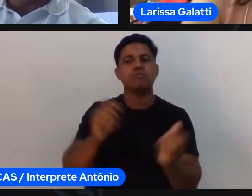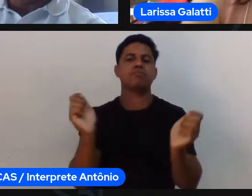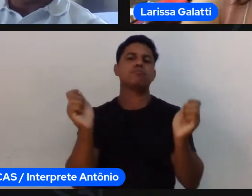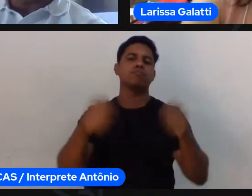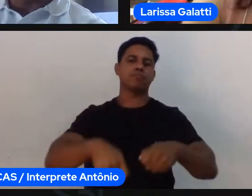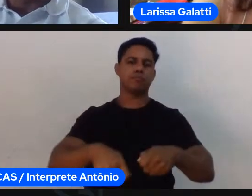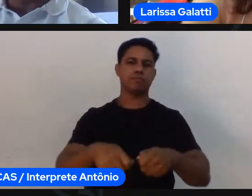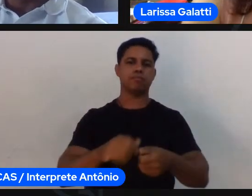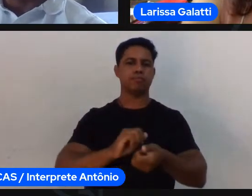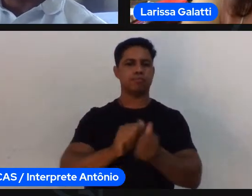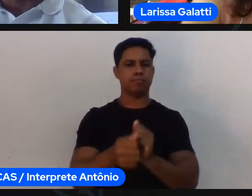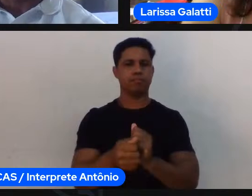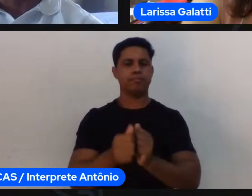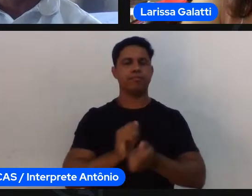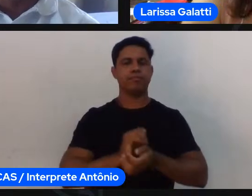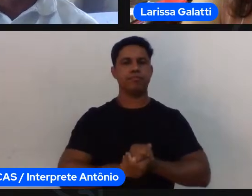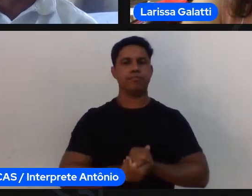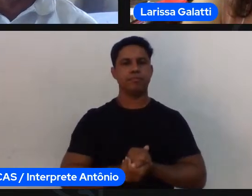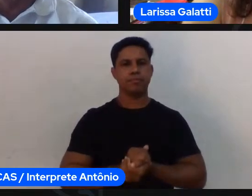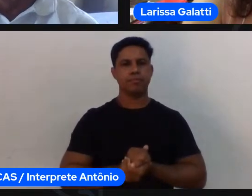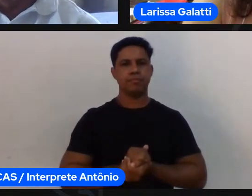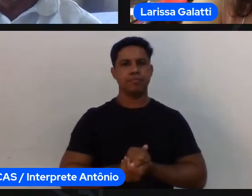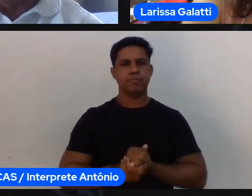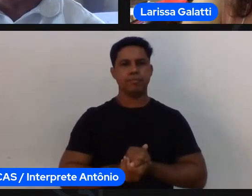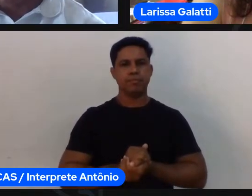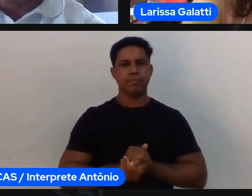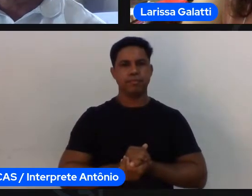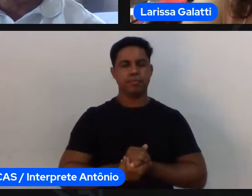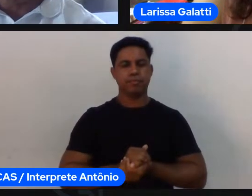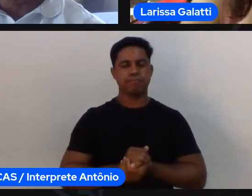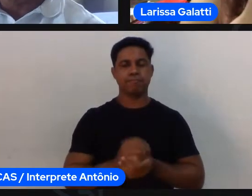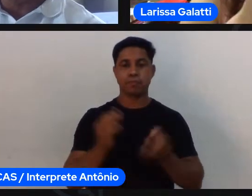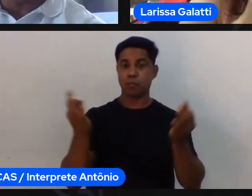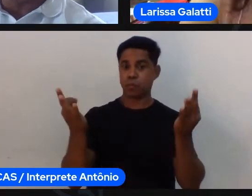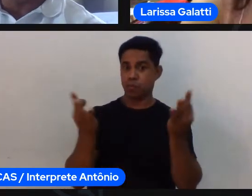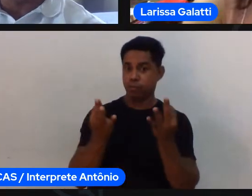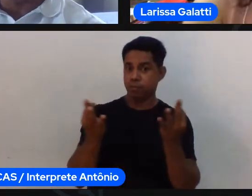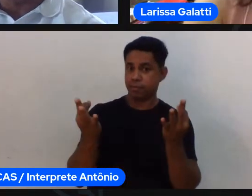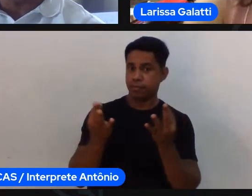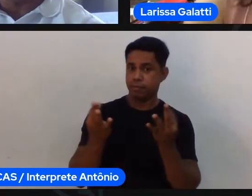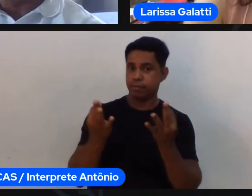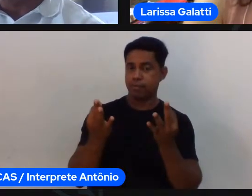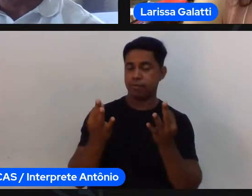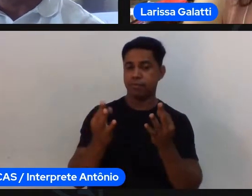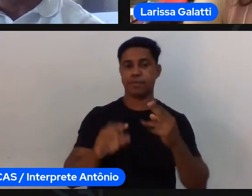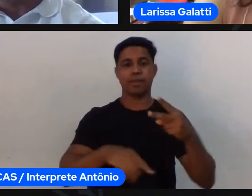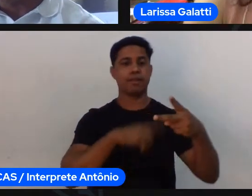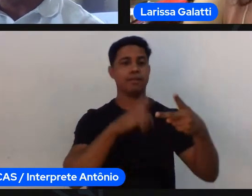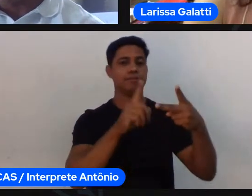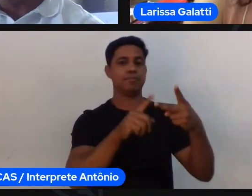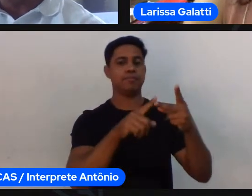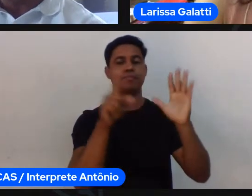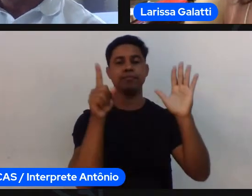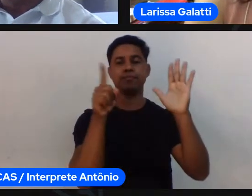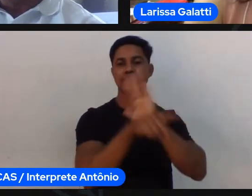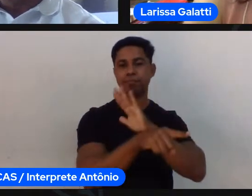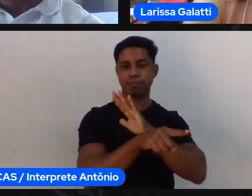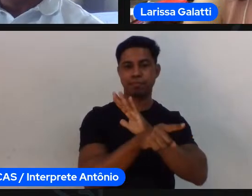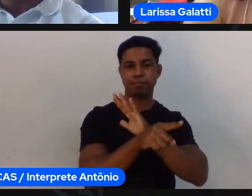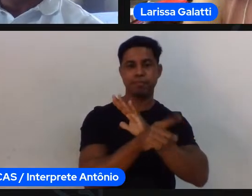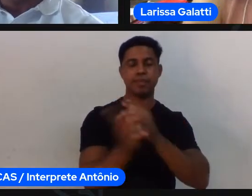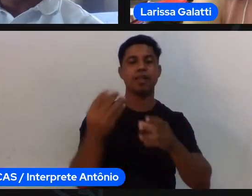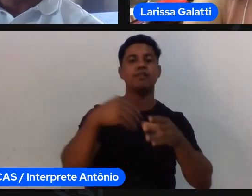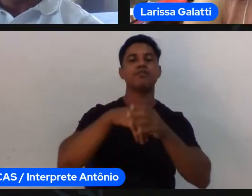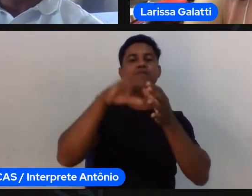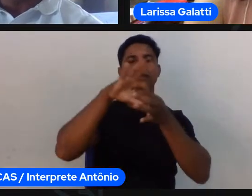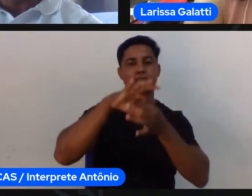perfeito e aí a segunda pergunta né é dentro desse contexto mesmo né o professor Valdecarza coloca aqui que o